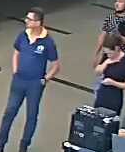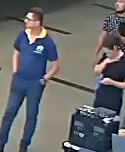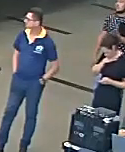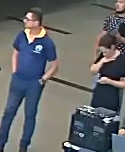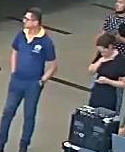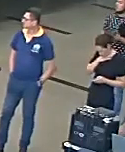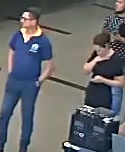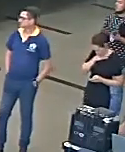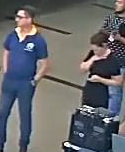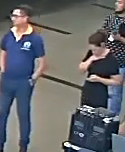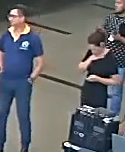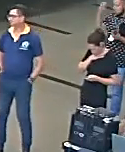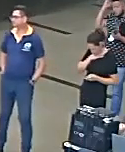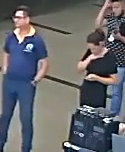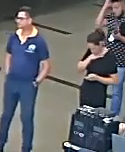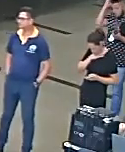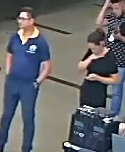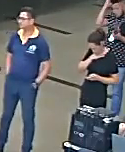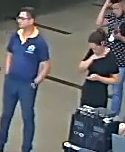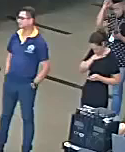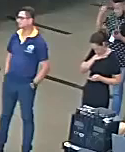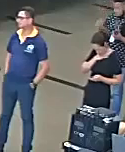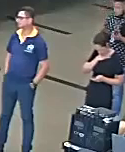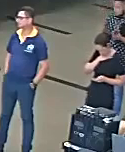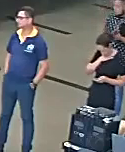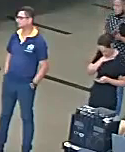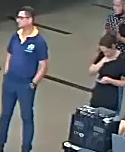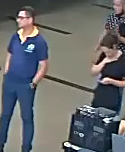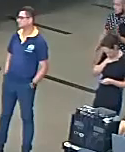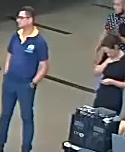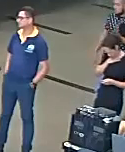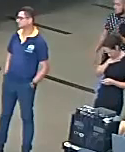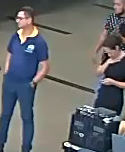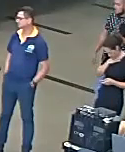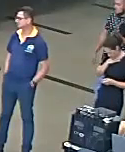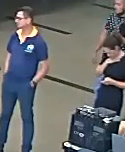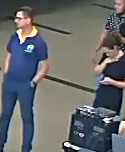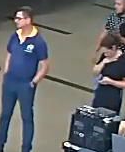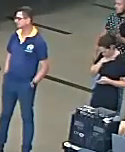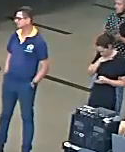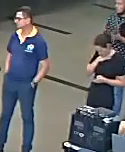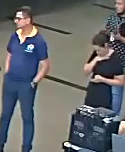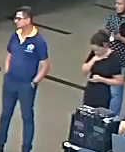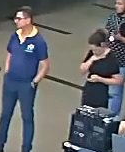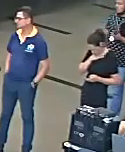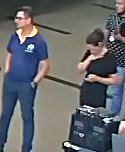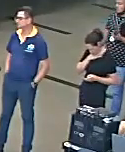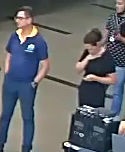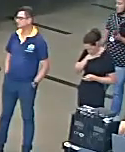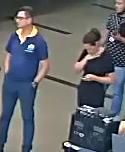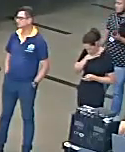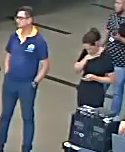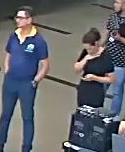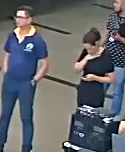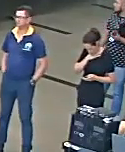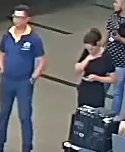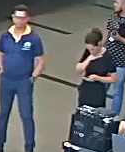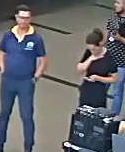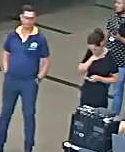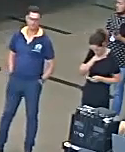não fique só na fala que isso não fique só no papel que a partir